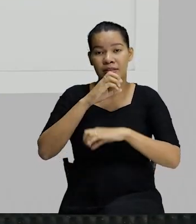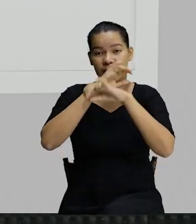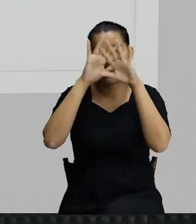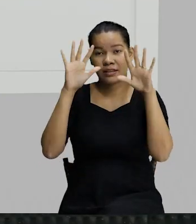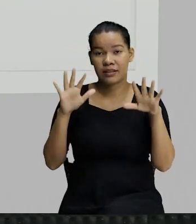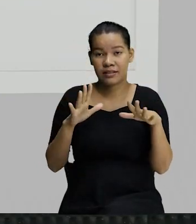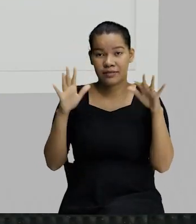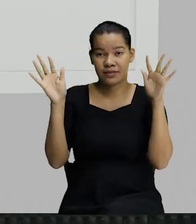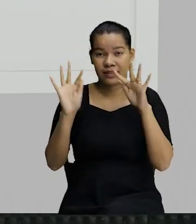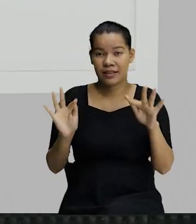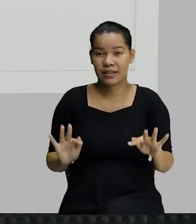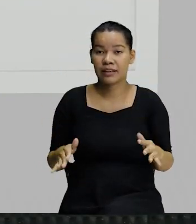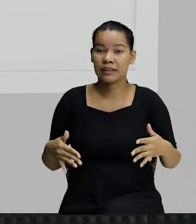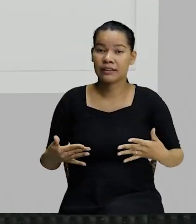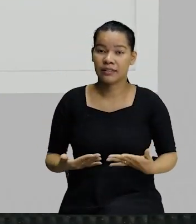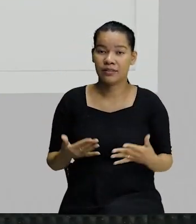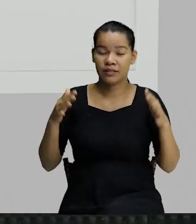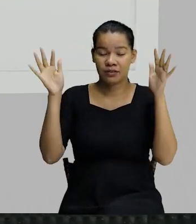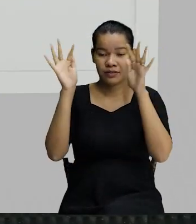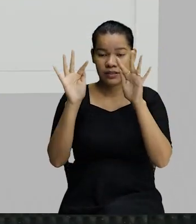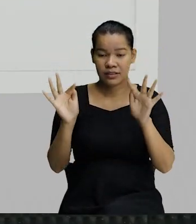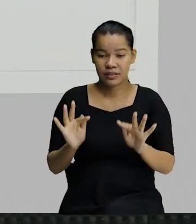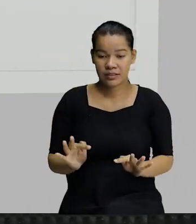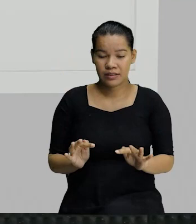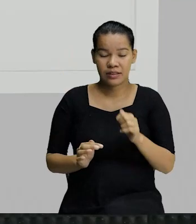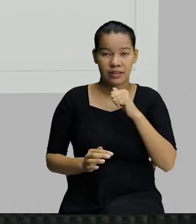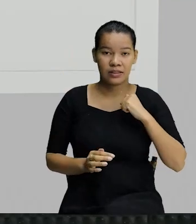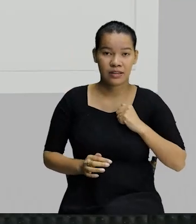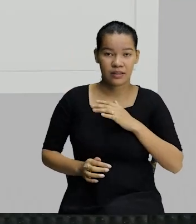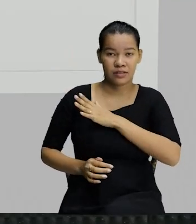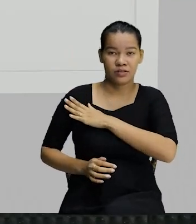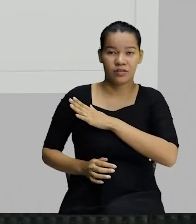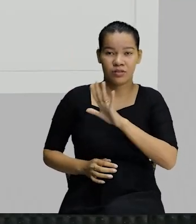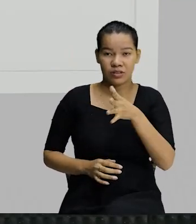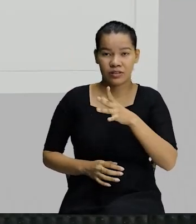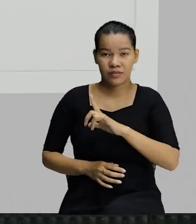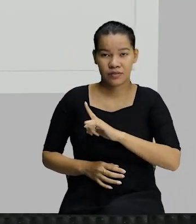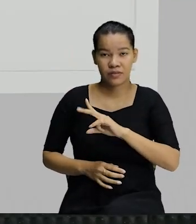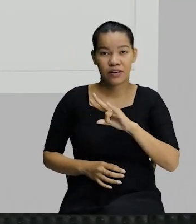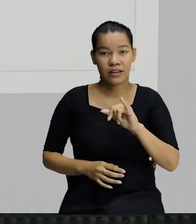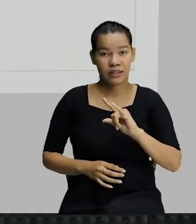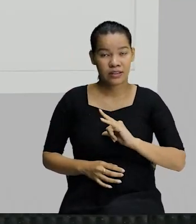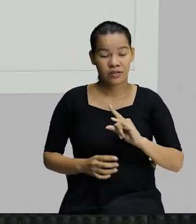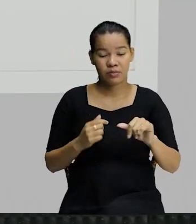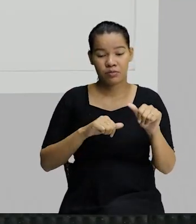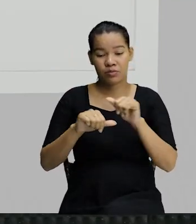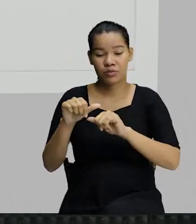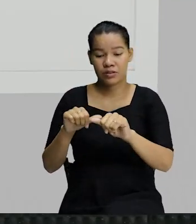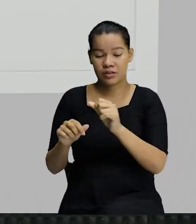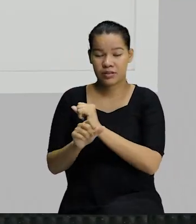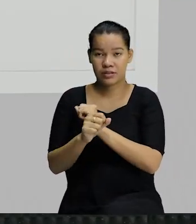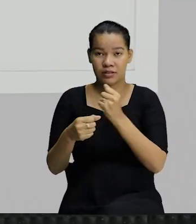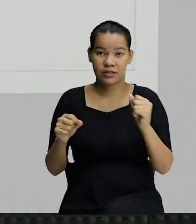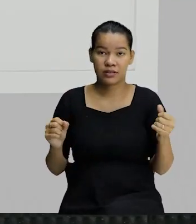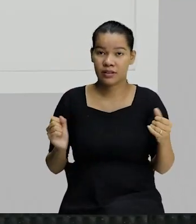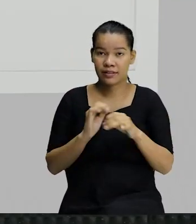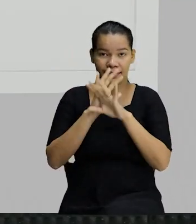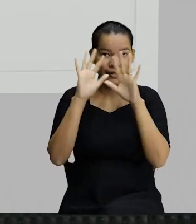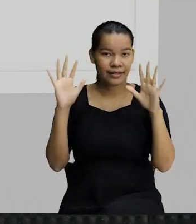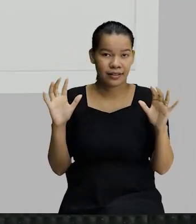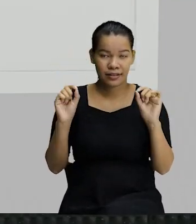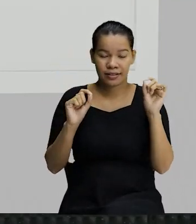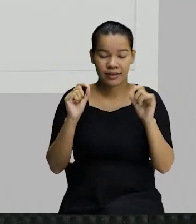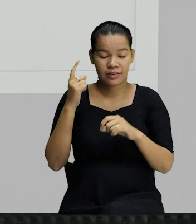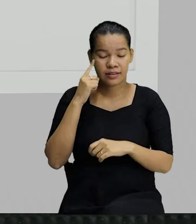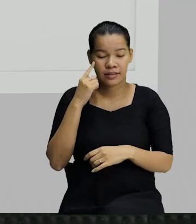olha, a felicidade em Aristóteles ela já vai ter uma mudança muito grande. Obviamente que esta